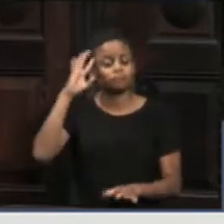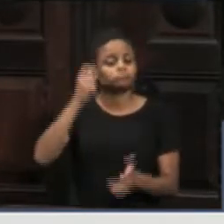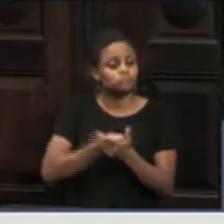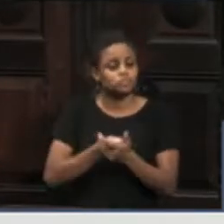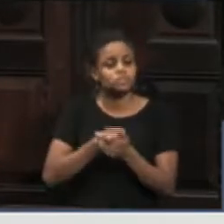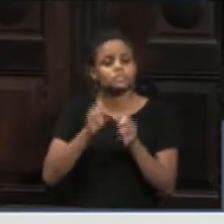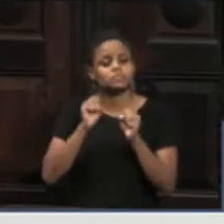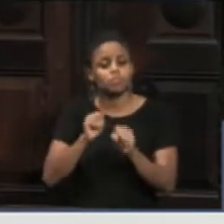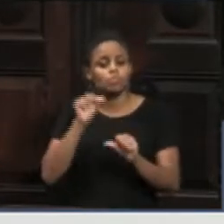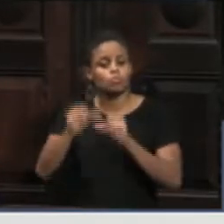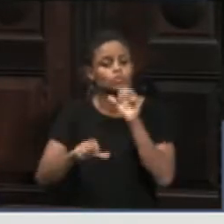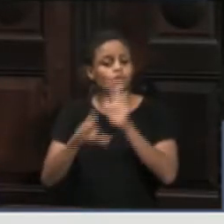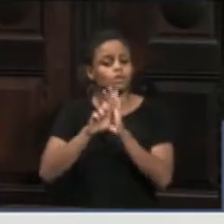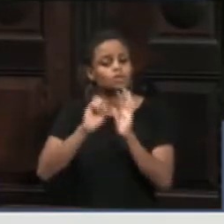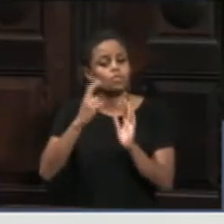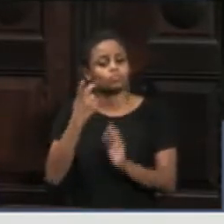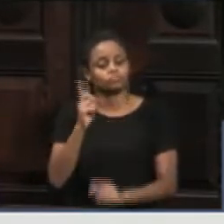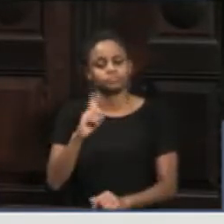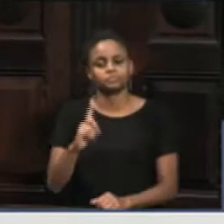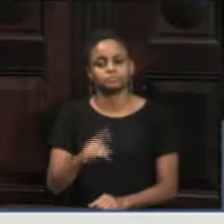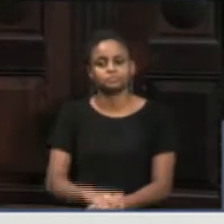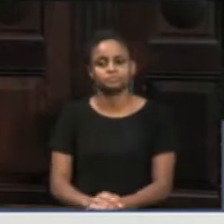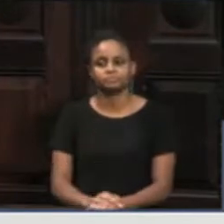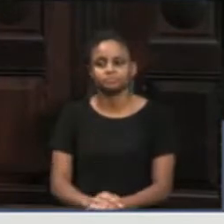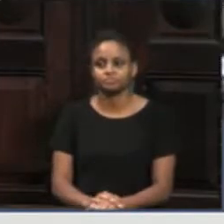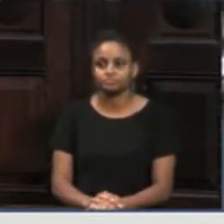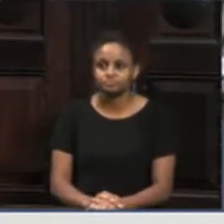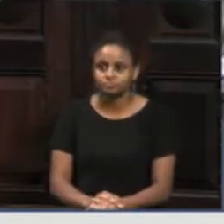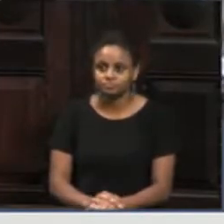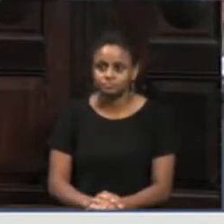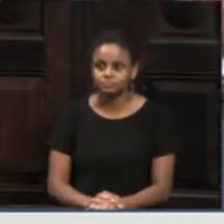essa questão. Obrigado, senhor presidente.